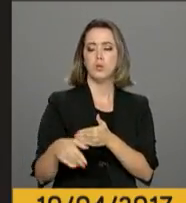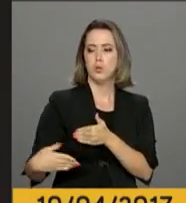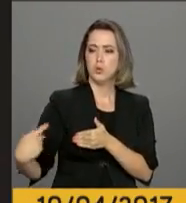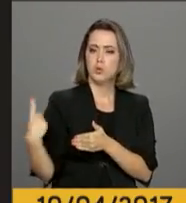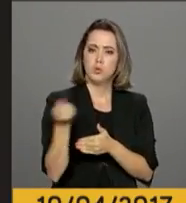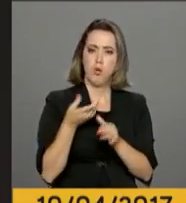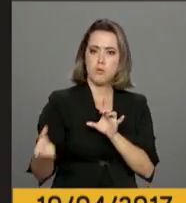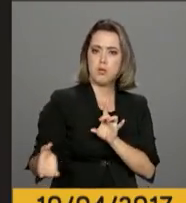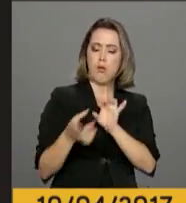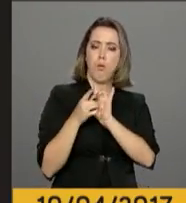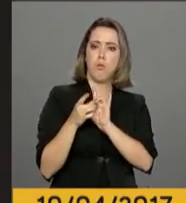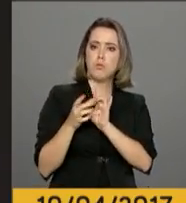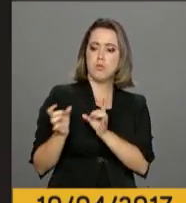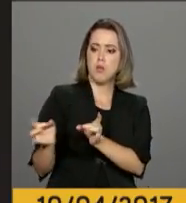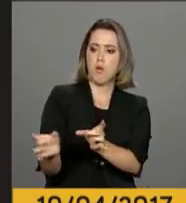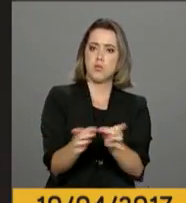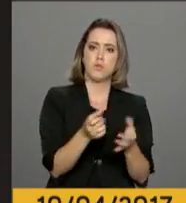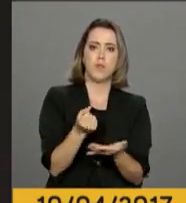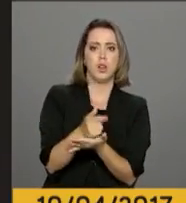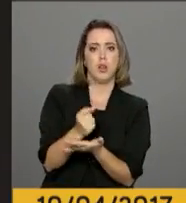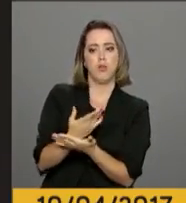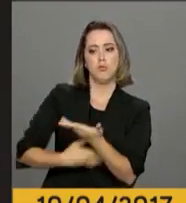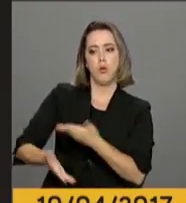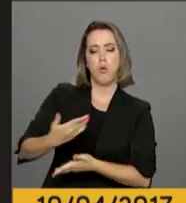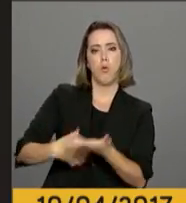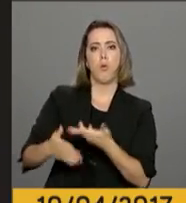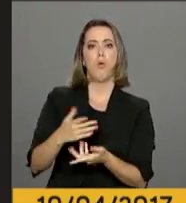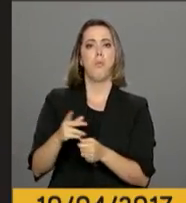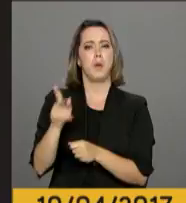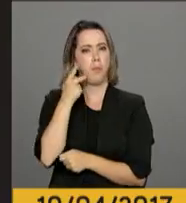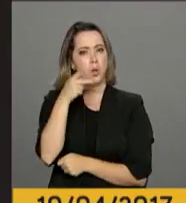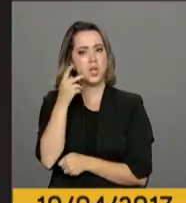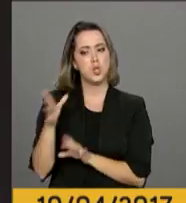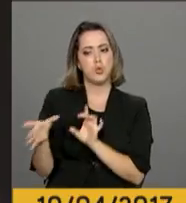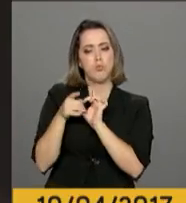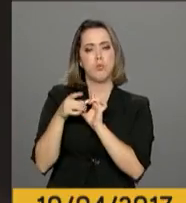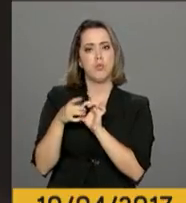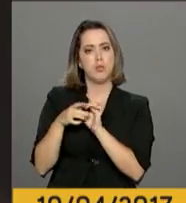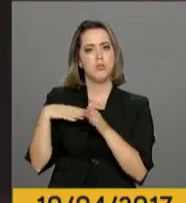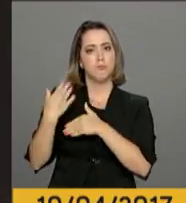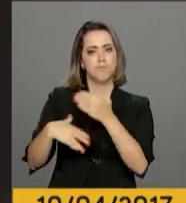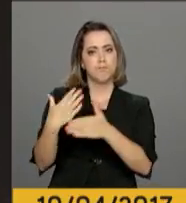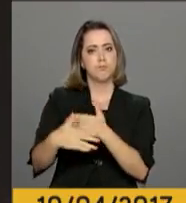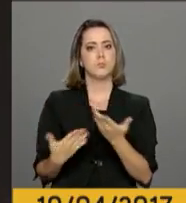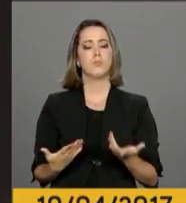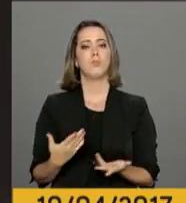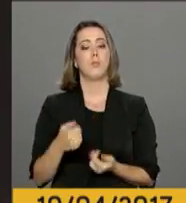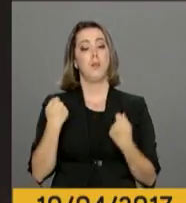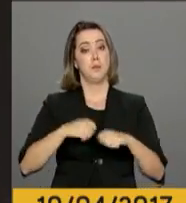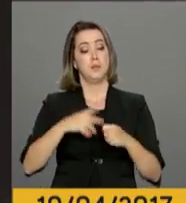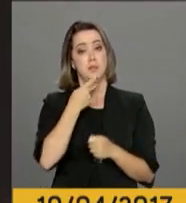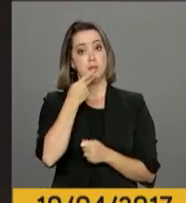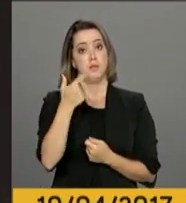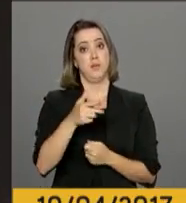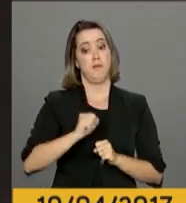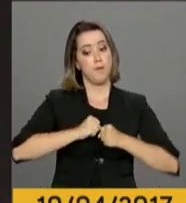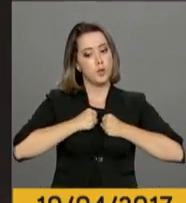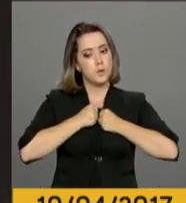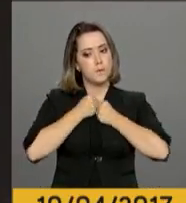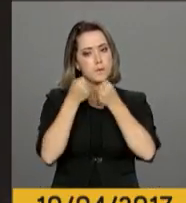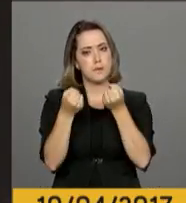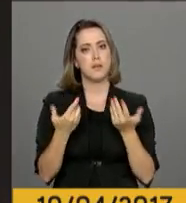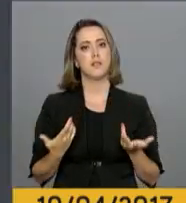comerciais, políticas, sentimentais, permanentemente. E, aliás, devo até dizer que me esforçarei muitíssimo